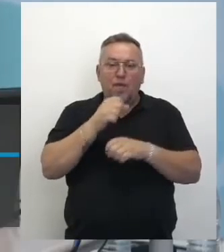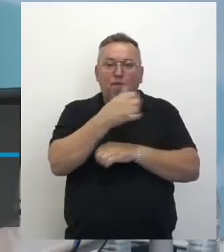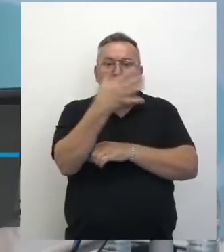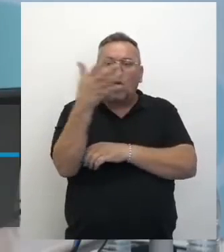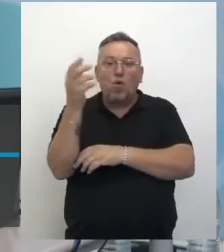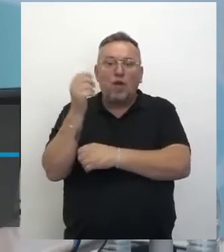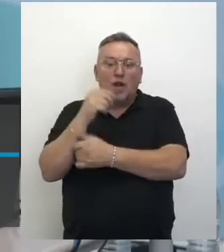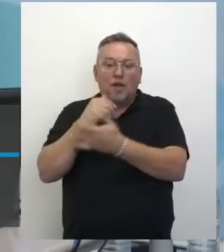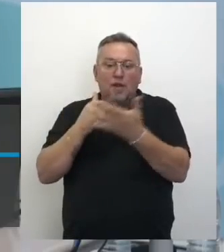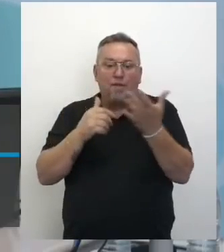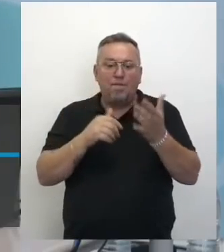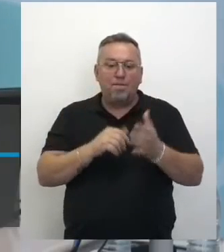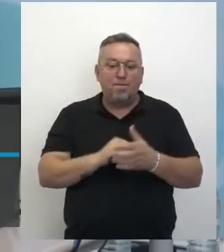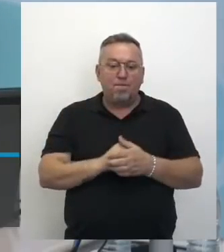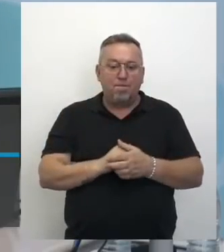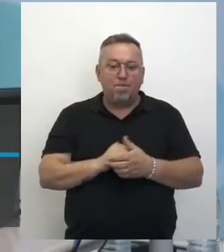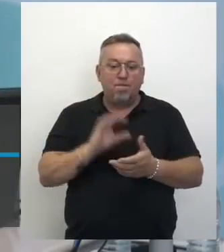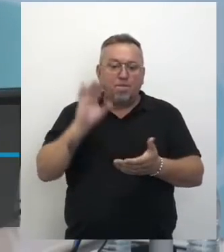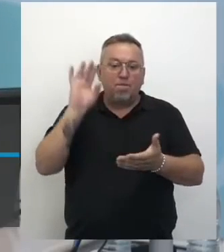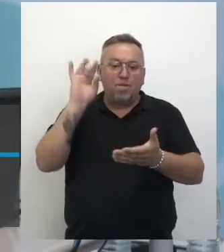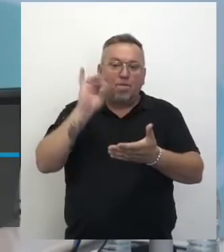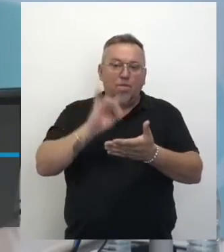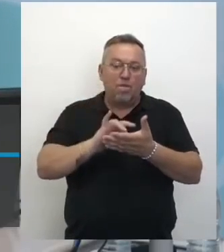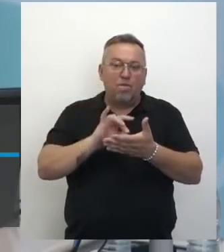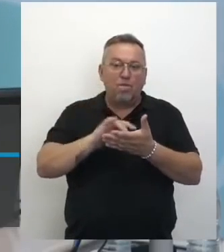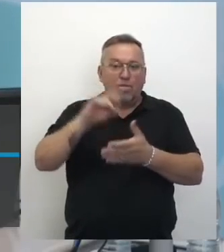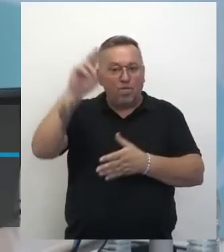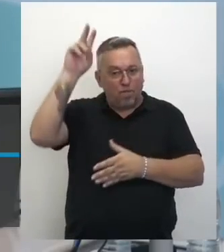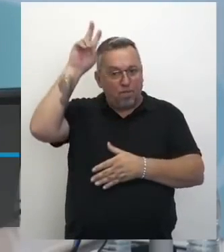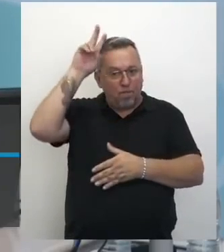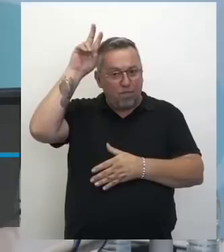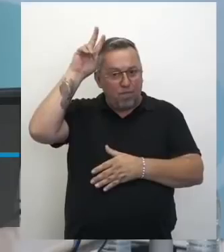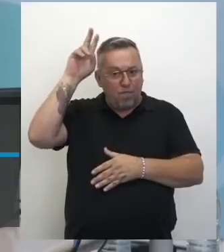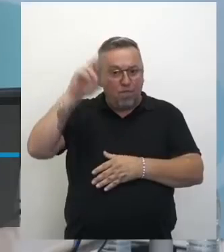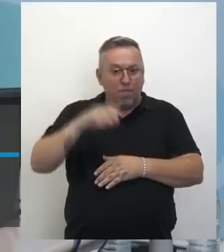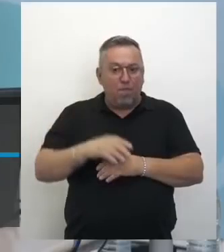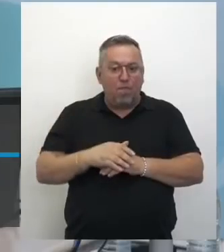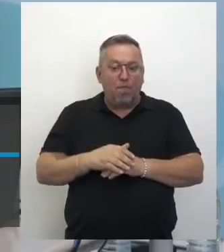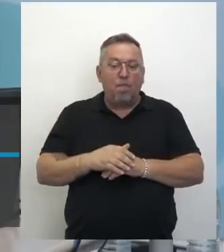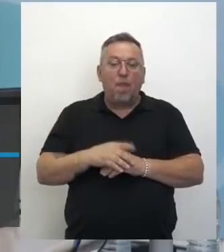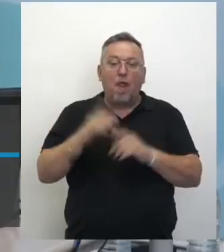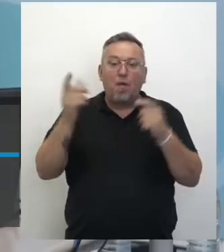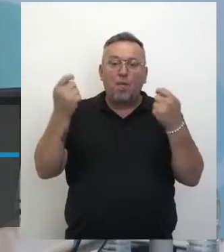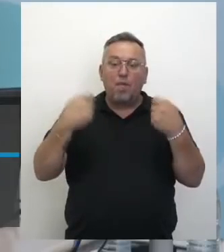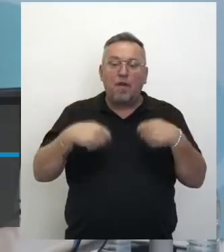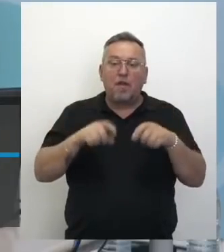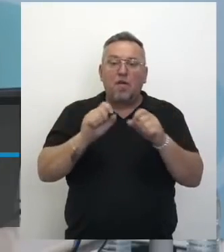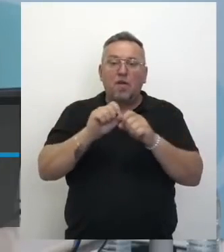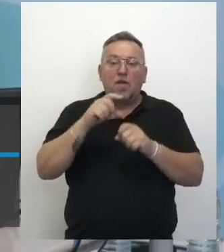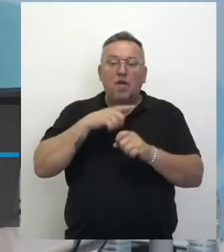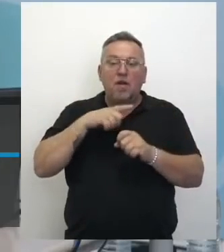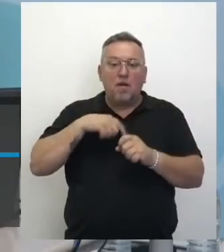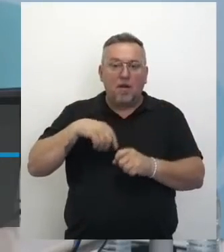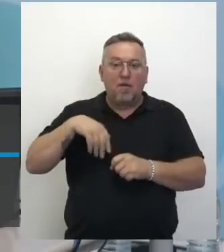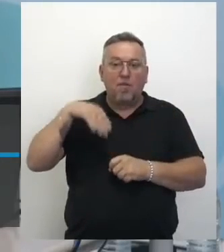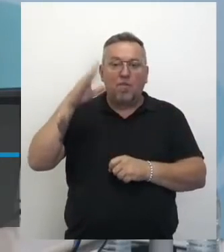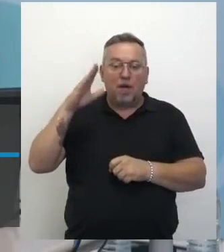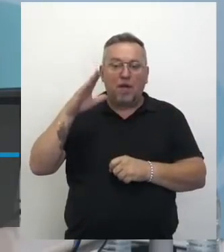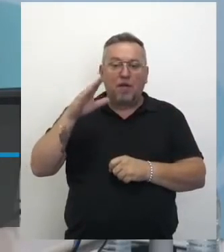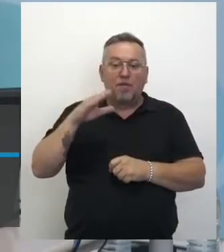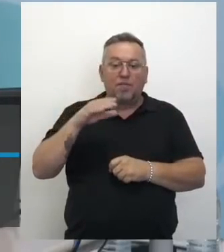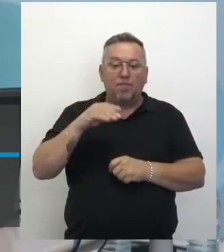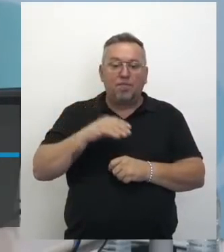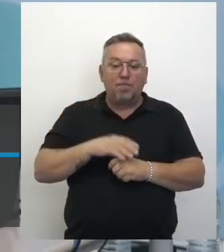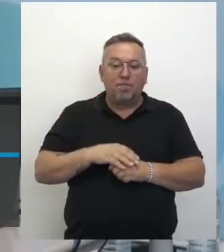floresta. Então, de fato, os indígenas... eles precisam ter mais, vamos dizer